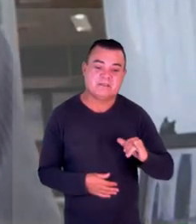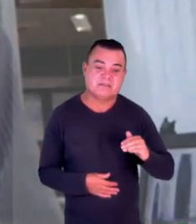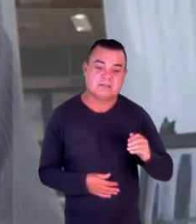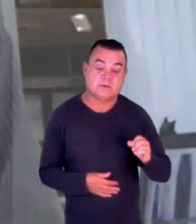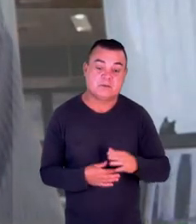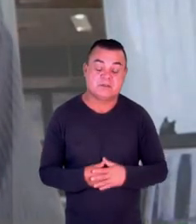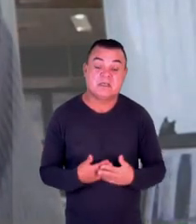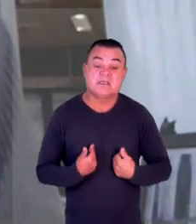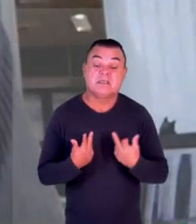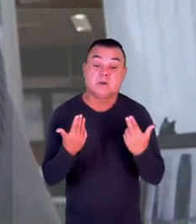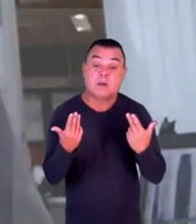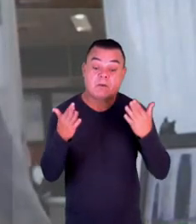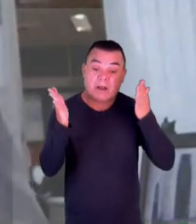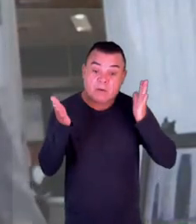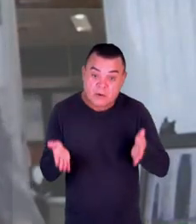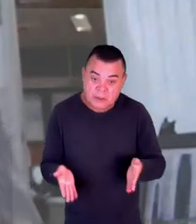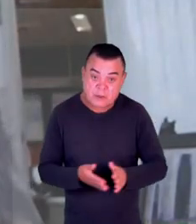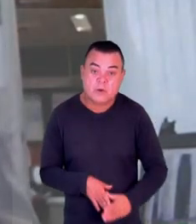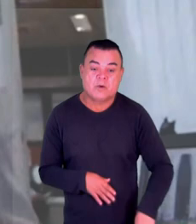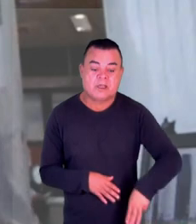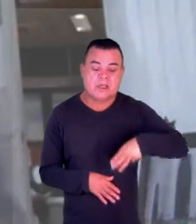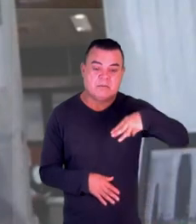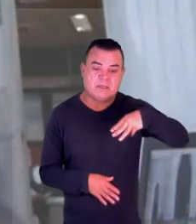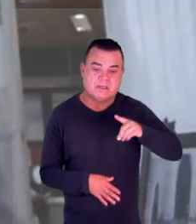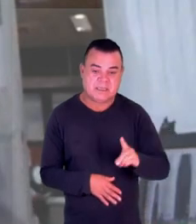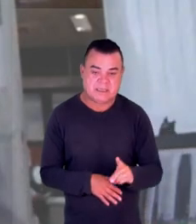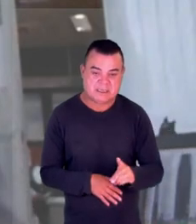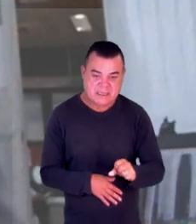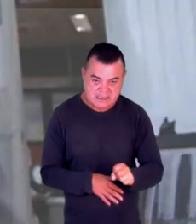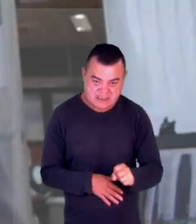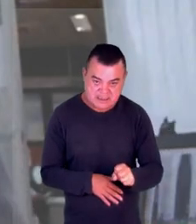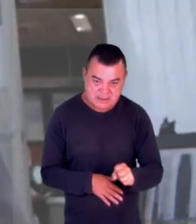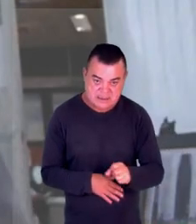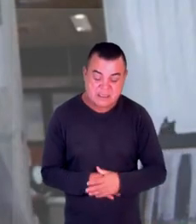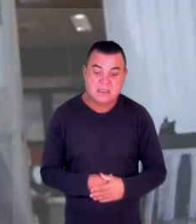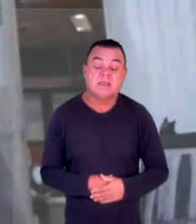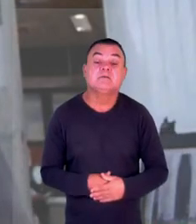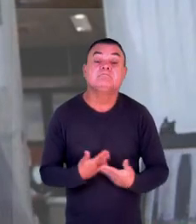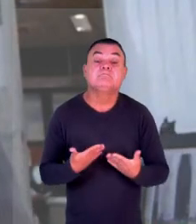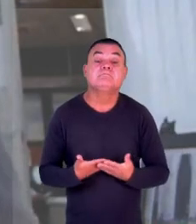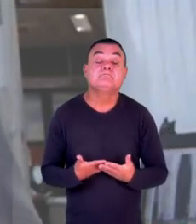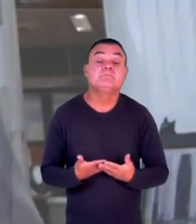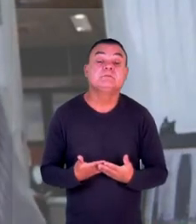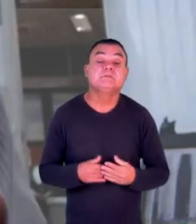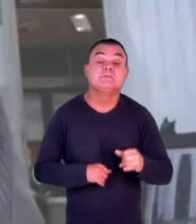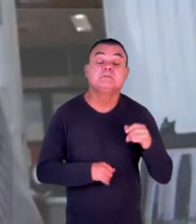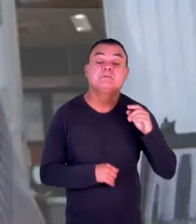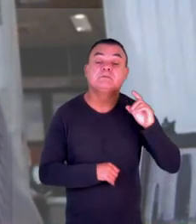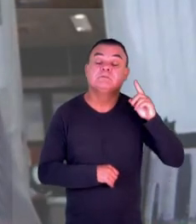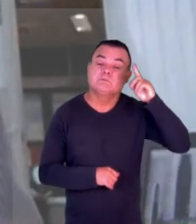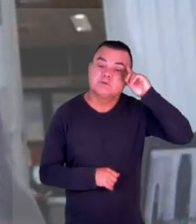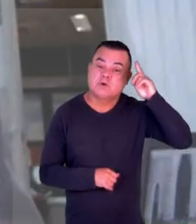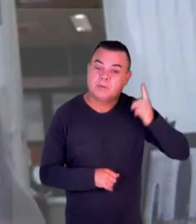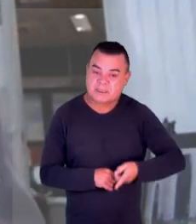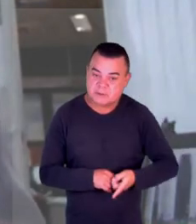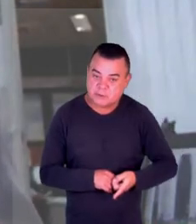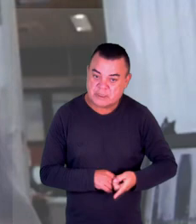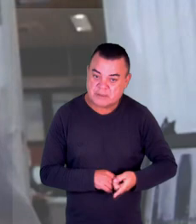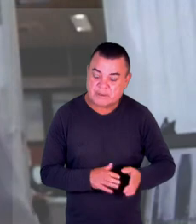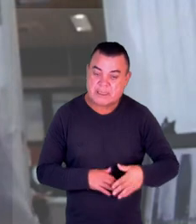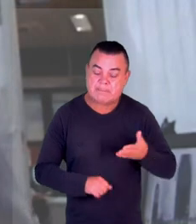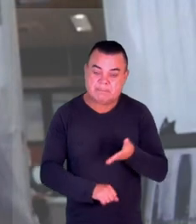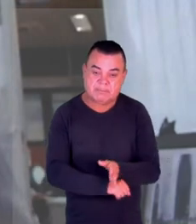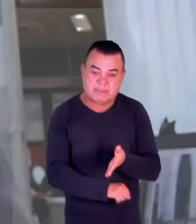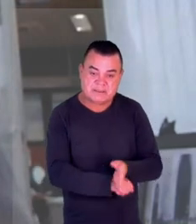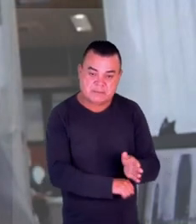o o MDS eh estabeleceu a obrigatoriedade para a participação